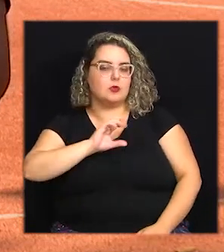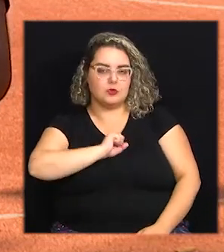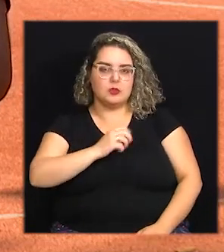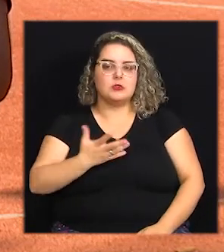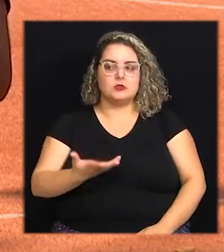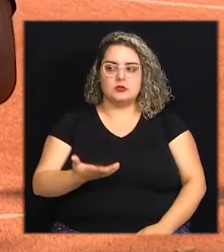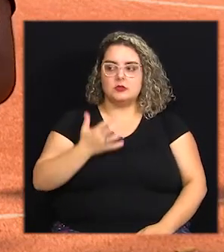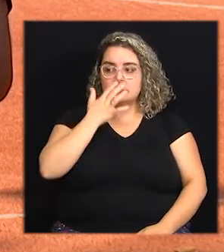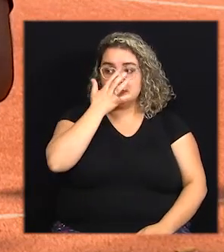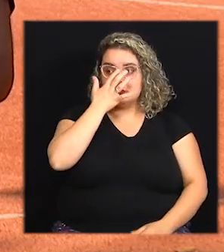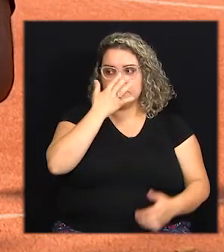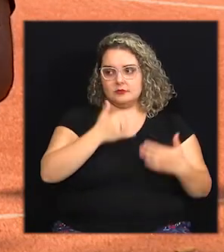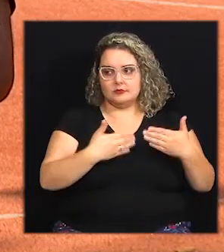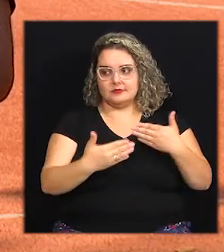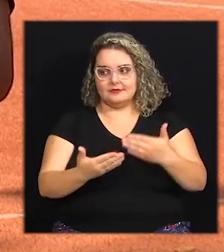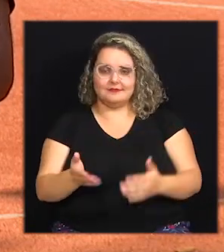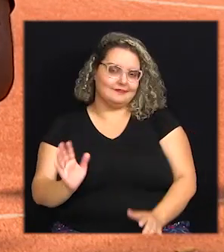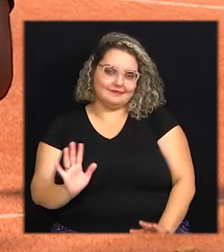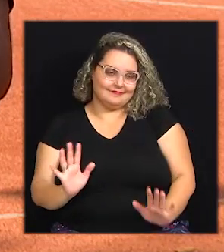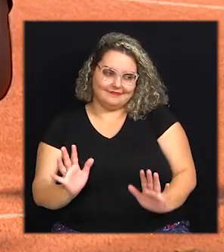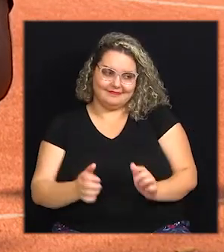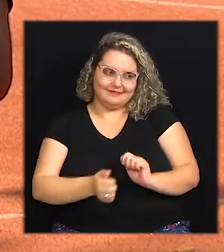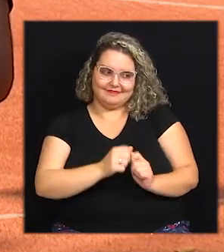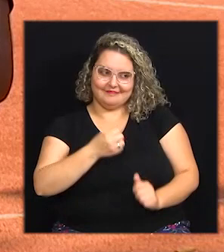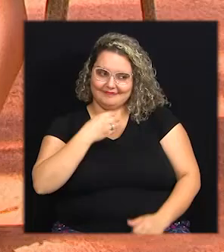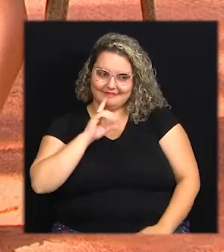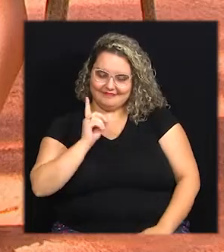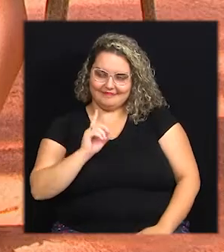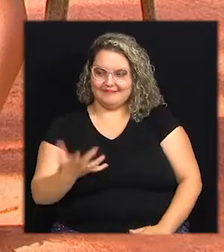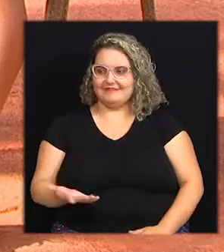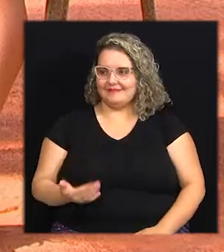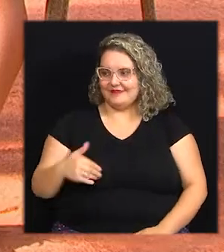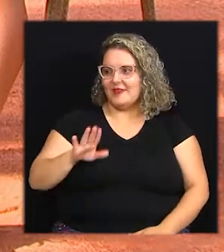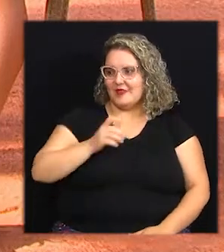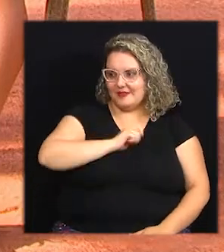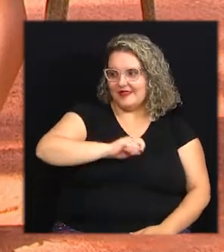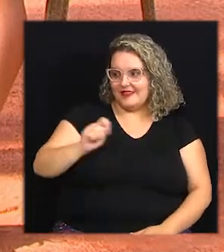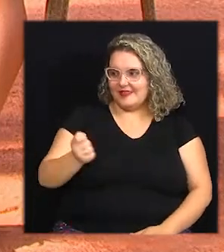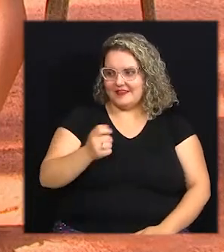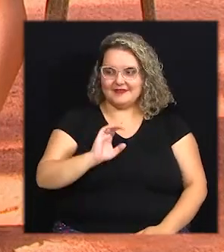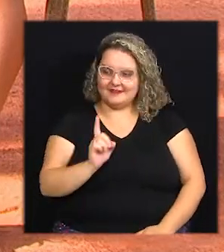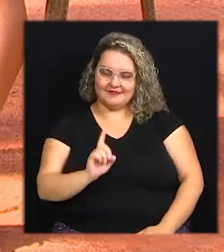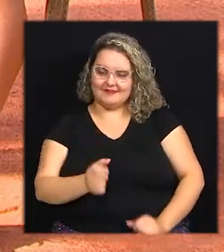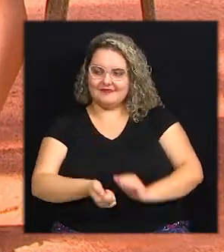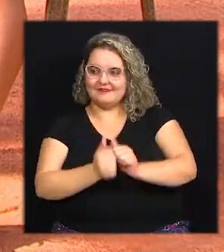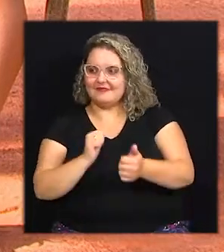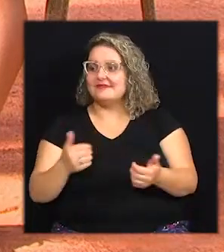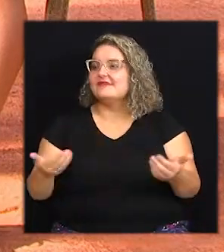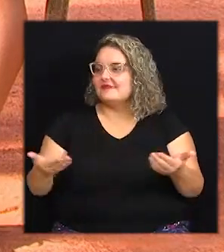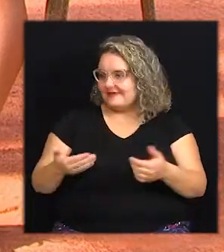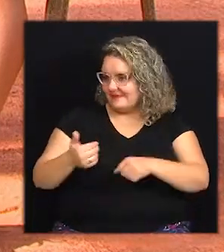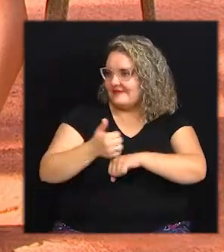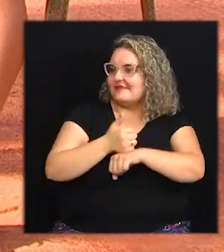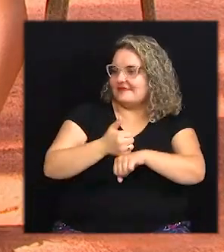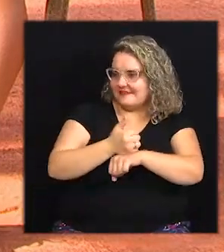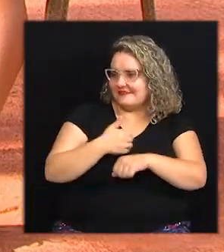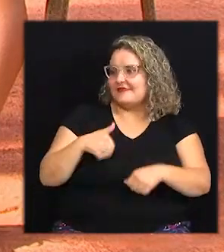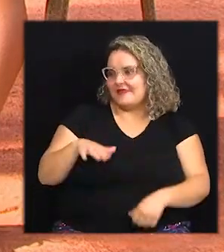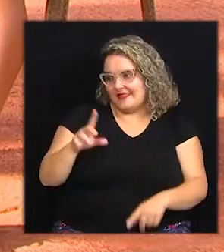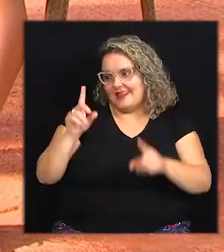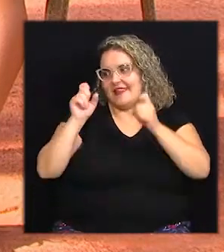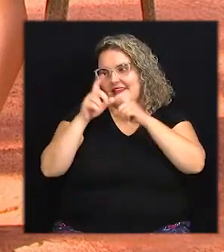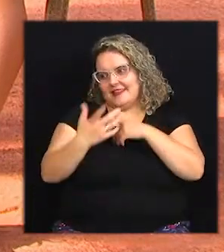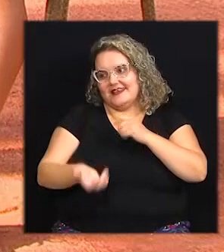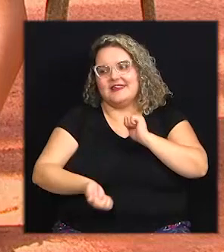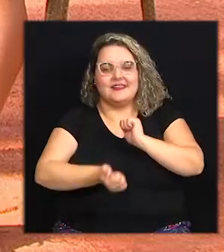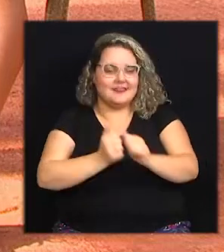jogar. Ultimamente eu não jogo muito bem não, sou mais do tênis, não sou muito do futebol. E agora com a profissão também é mais difícil, né,